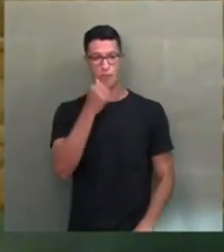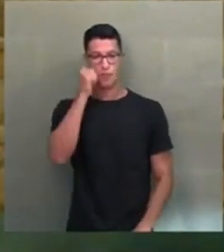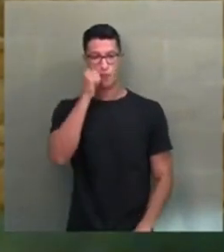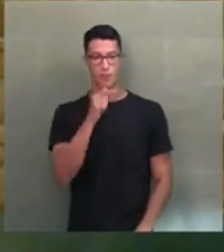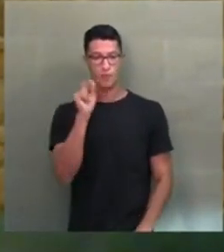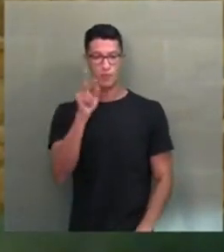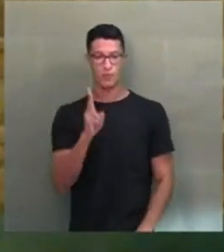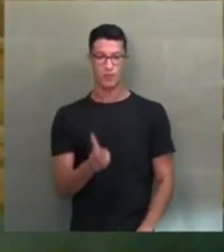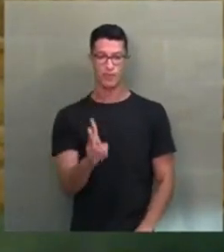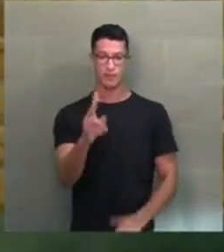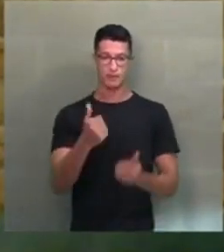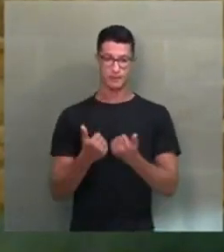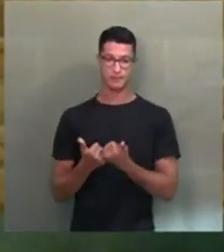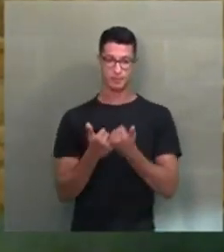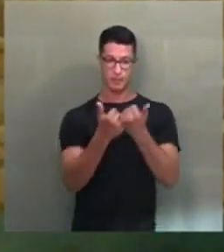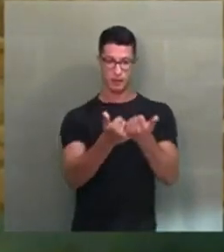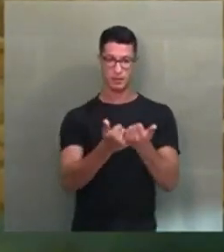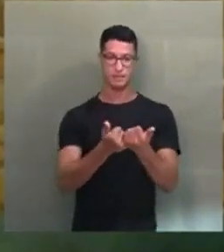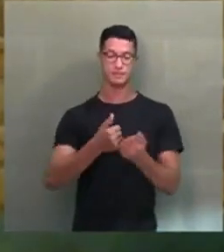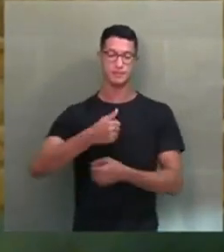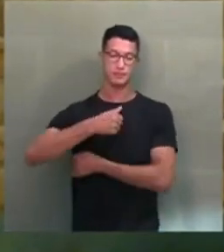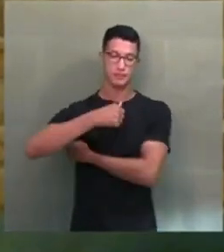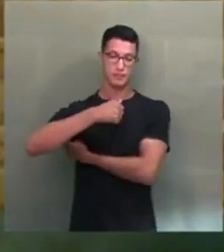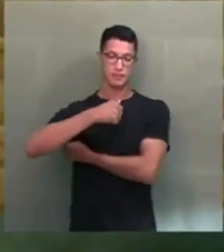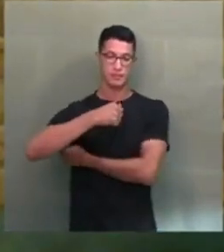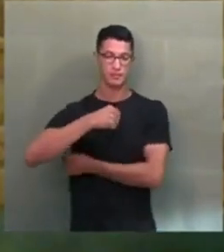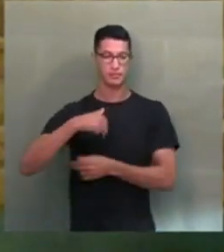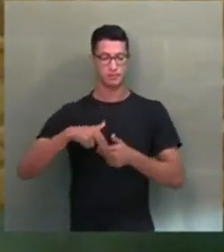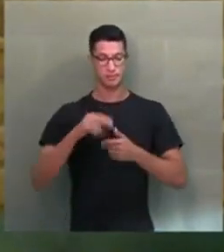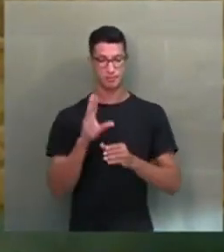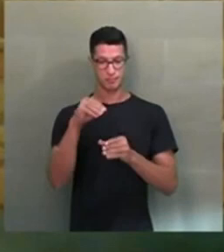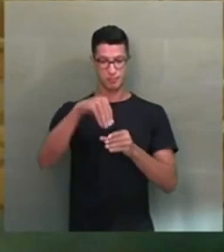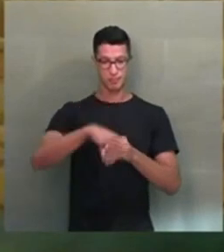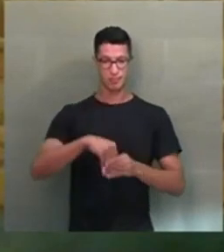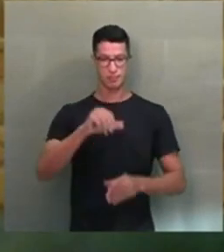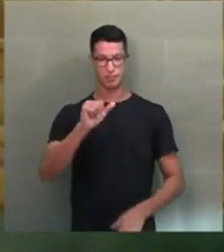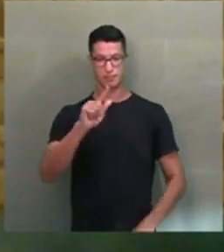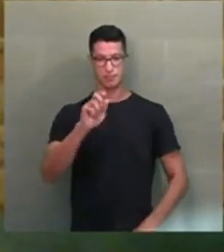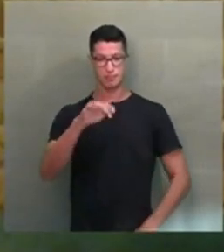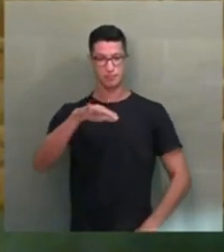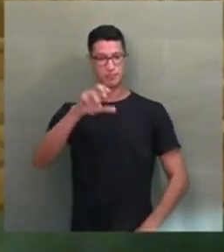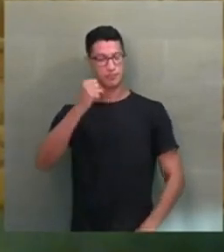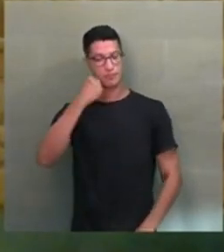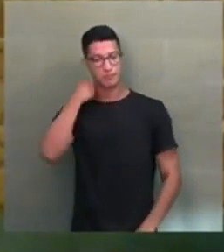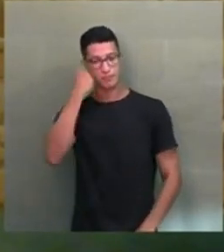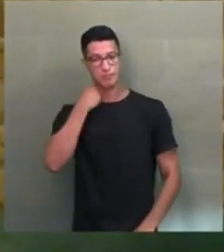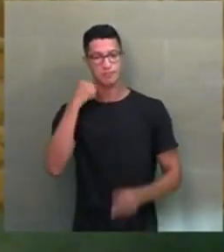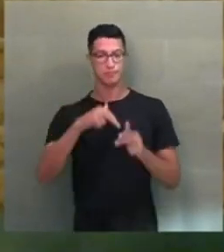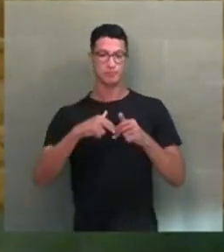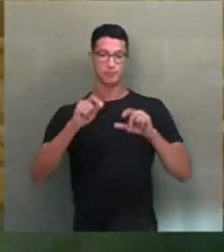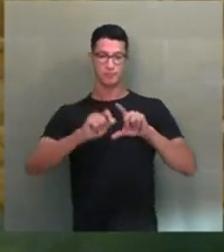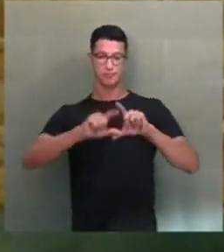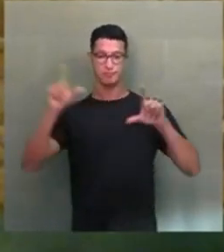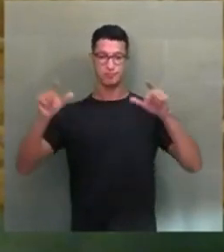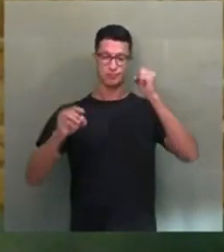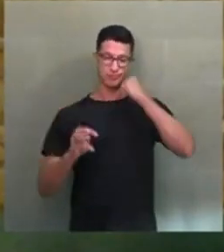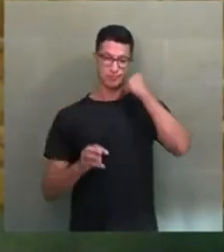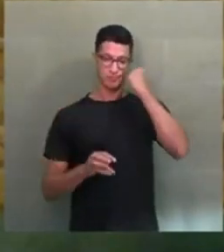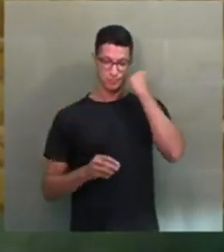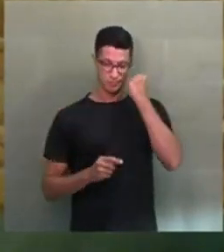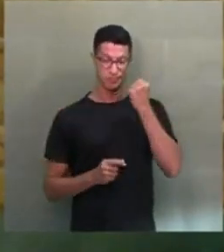que sempre apoiaram as iniciativas da implantação da Agência Senado, hoje Portal de Notícias